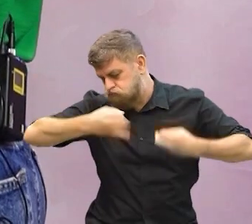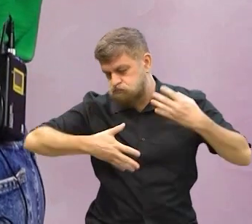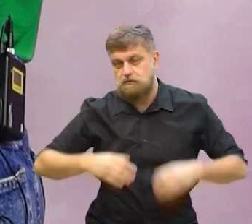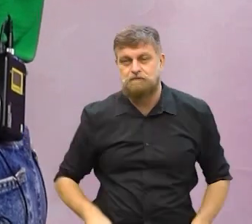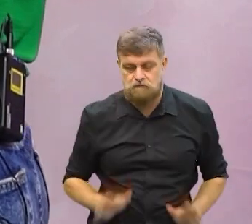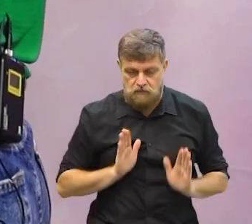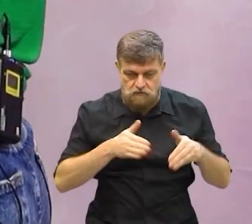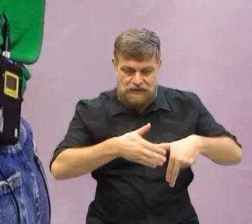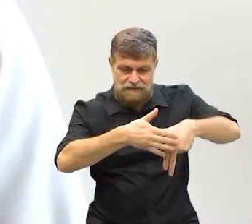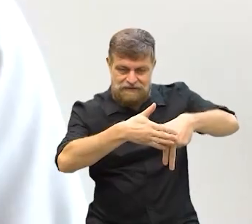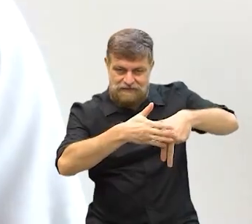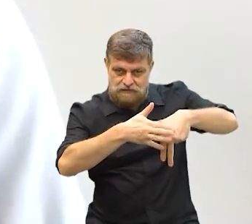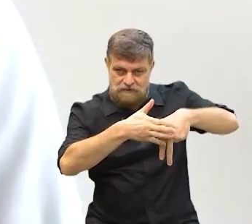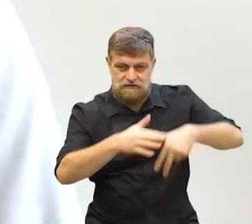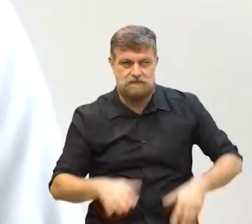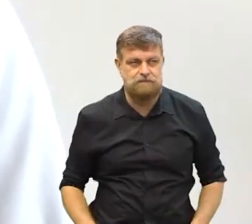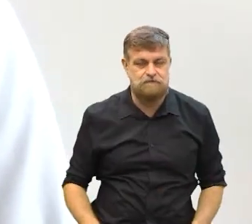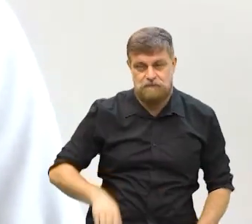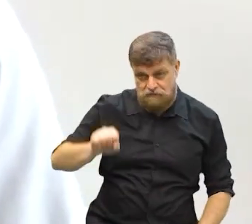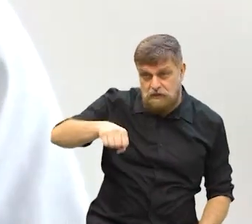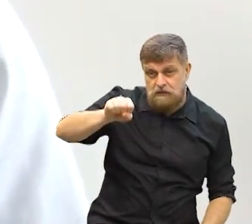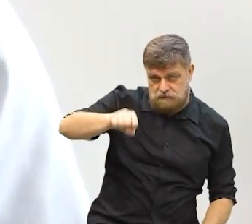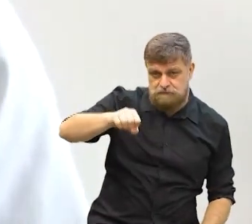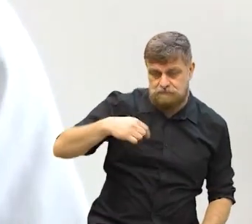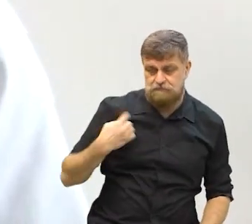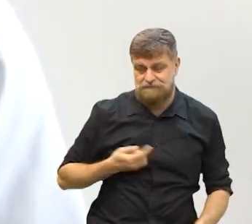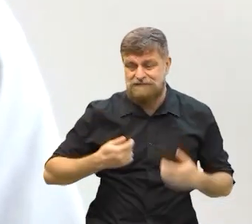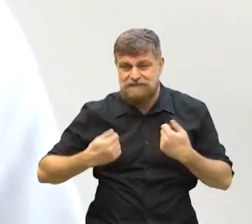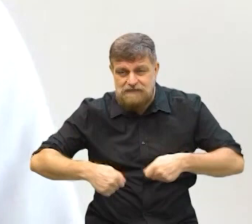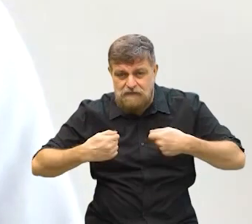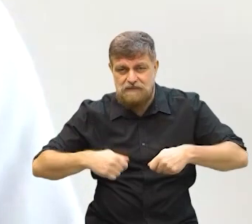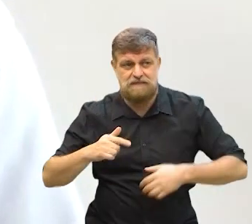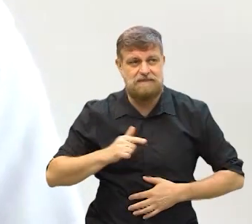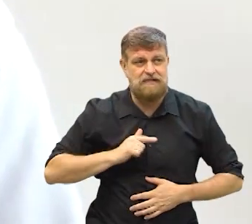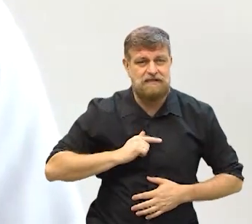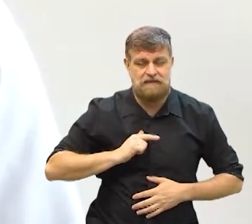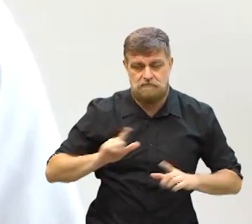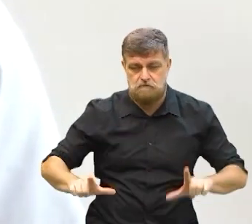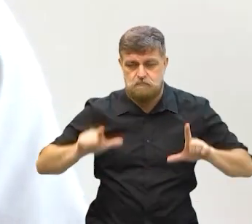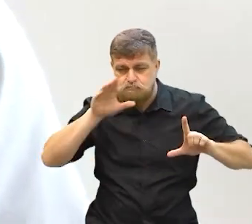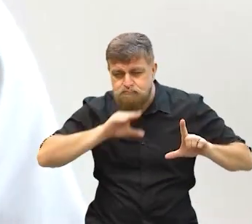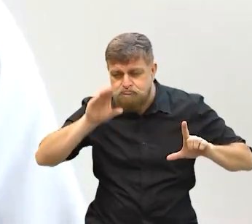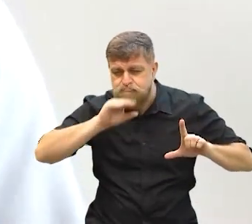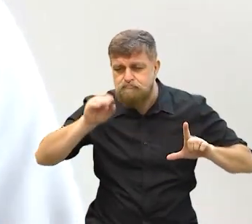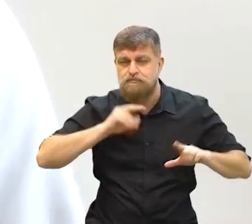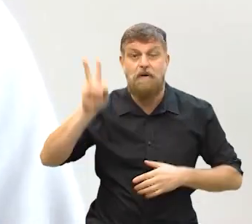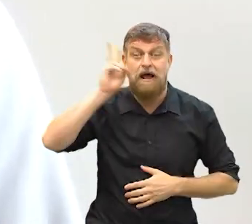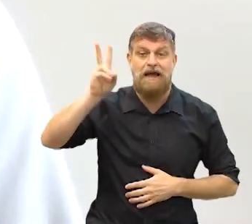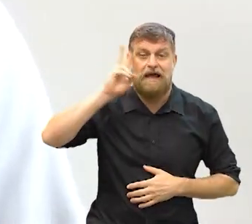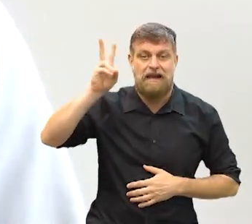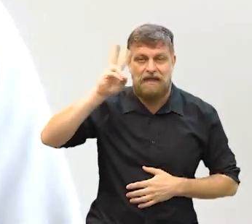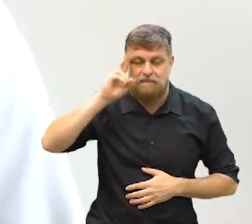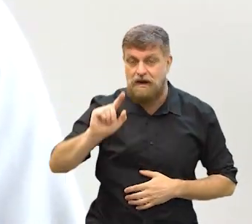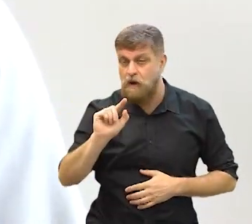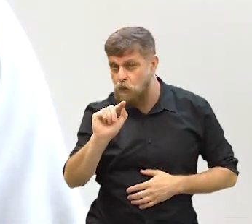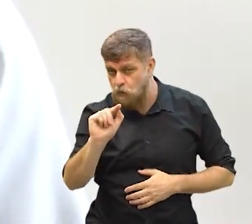doença. Não, sem dúvida, nós temos que ter, é necessário que haja esse espaço ou que haja esse